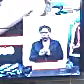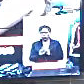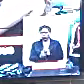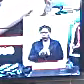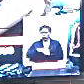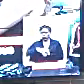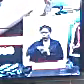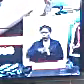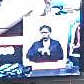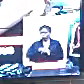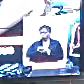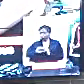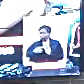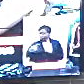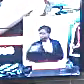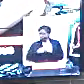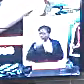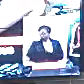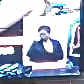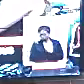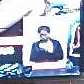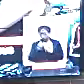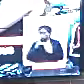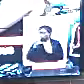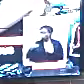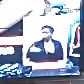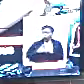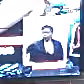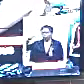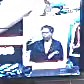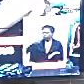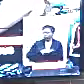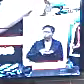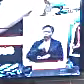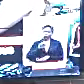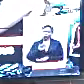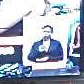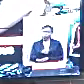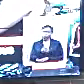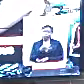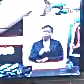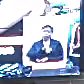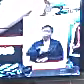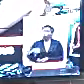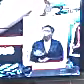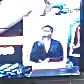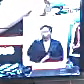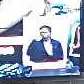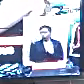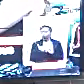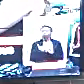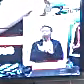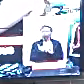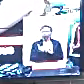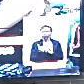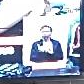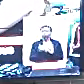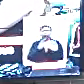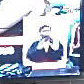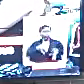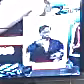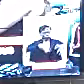ser Cida toda decisões do STJ seja suma veicul ou transitar julgada na de transitar julgada também